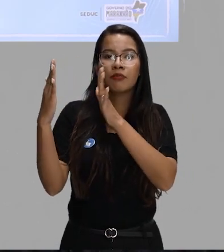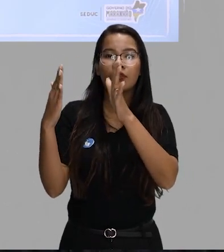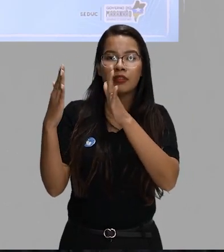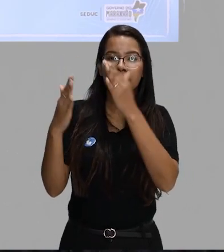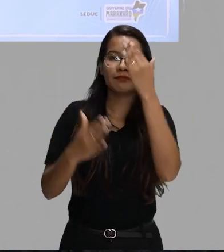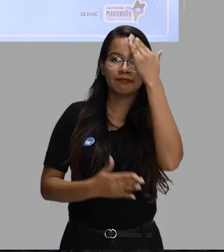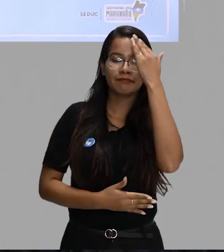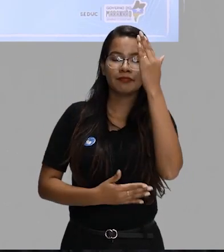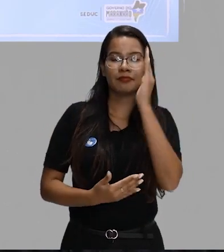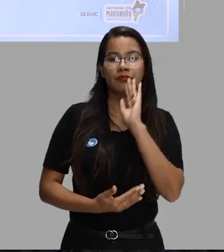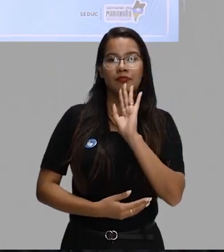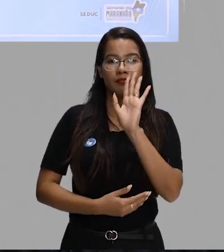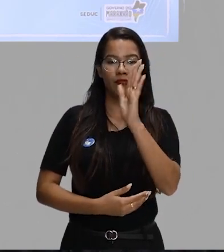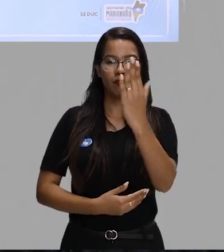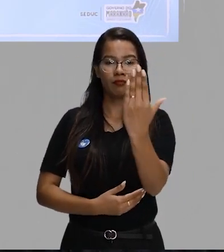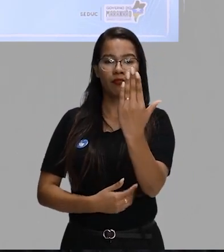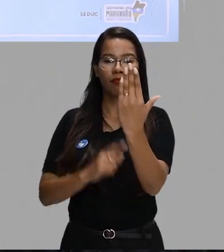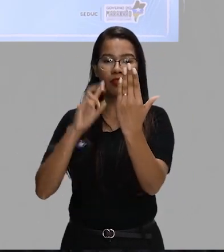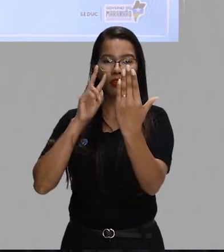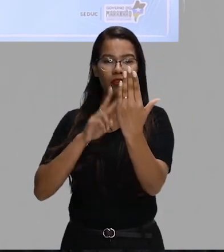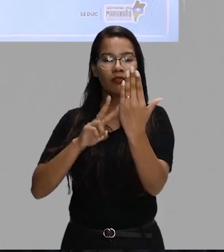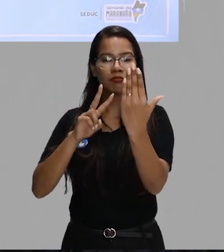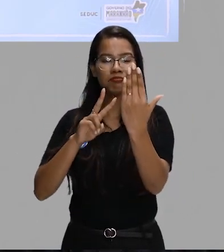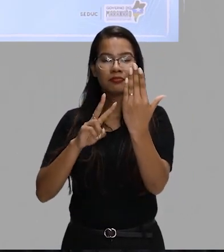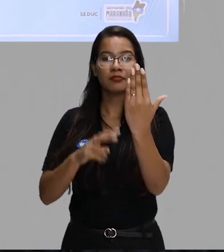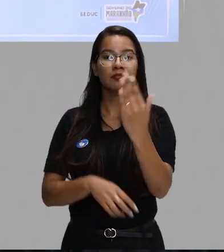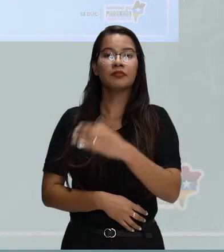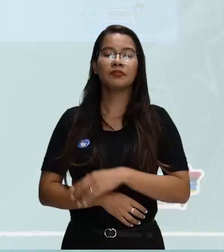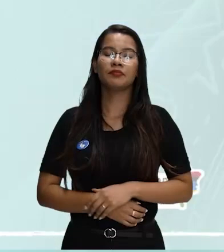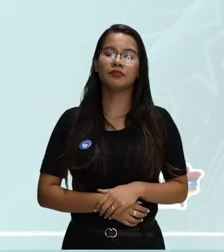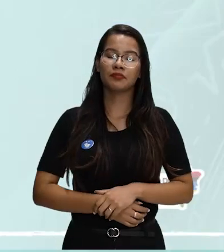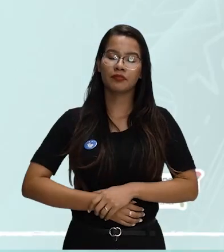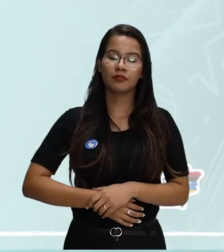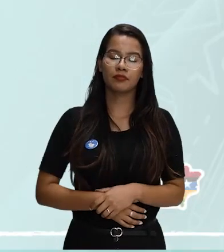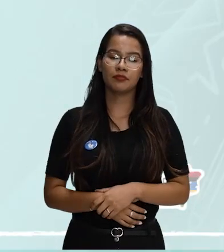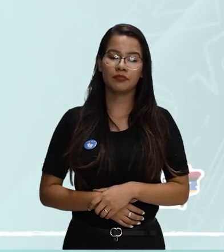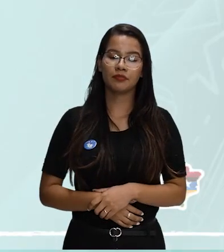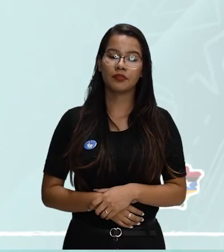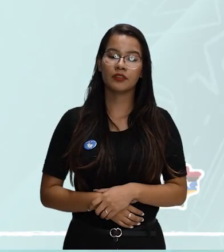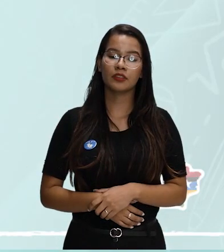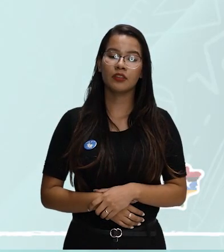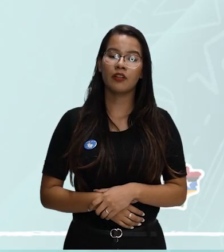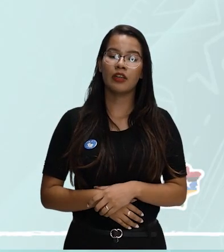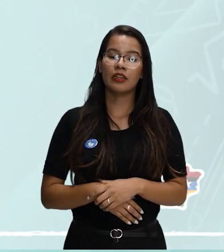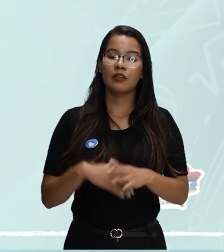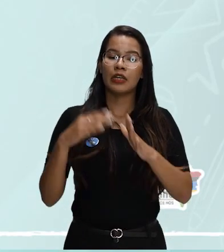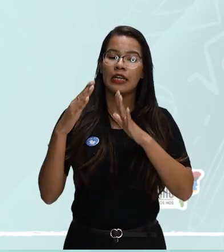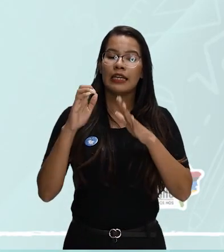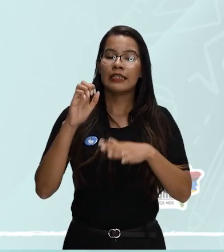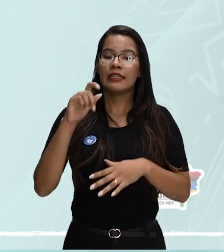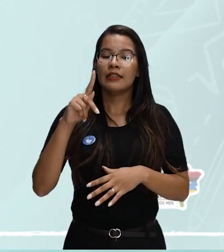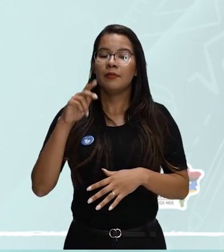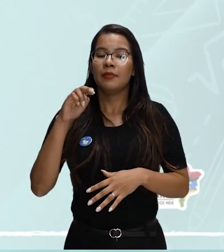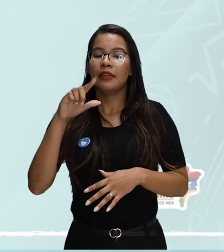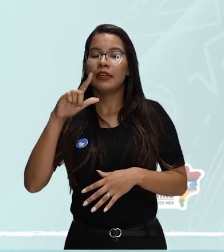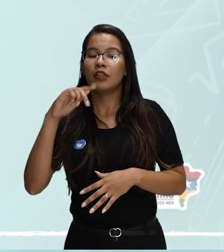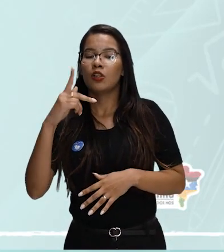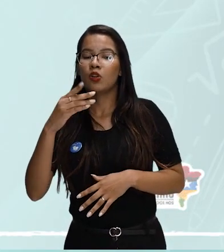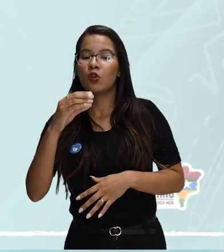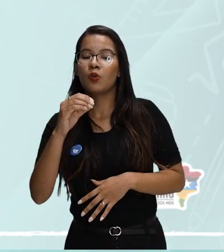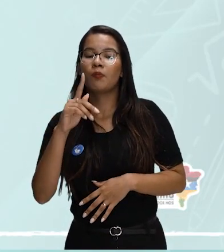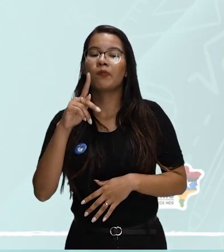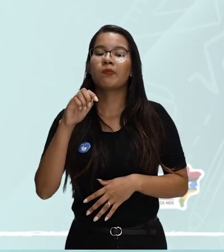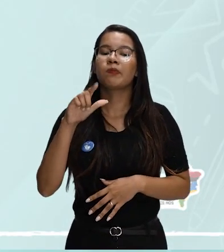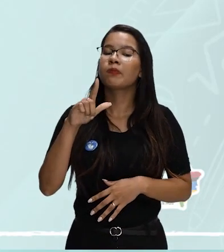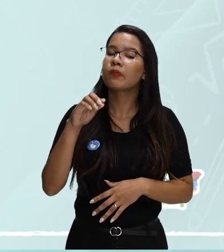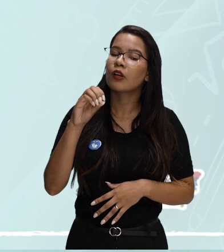Então, o espelho plano, por ele ter essa reflexão regular, ele acaba